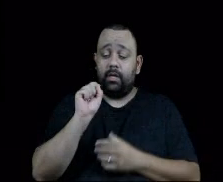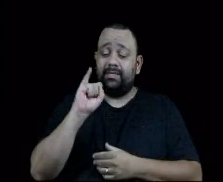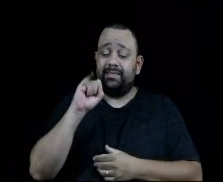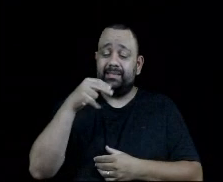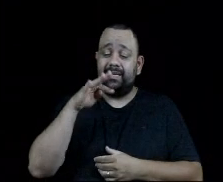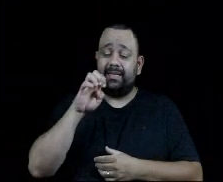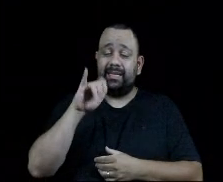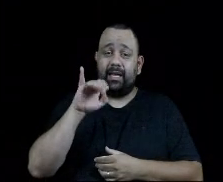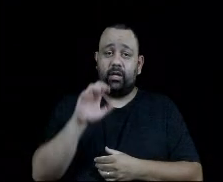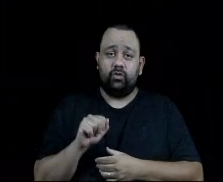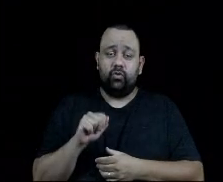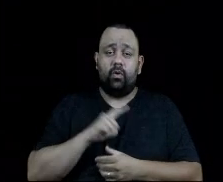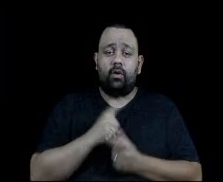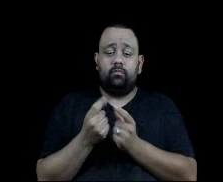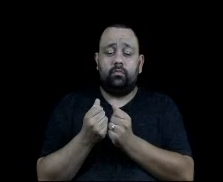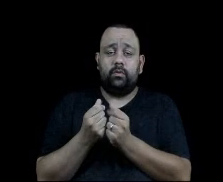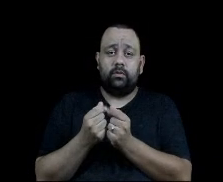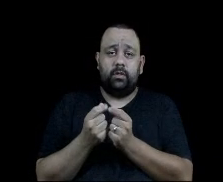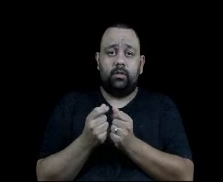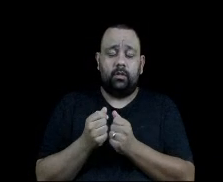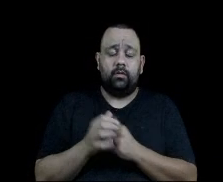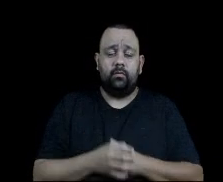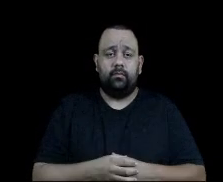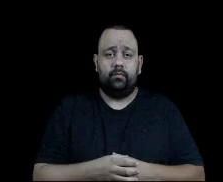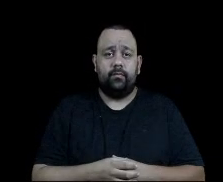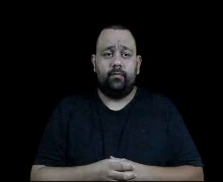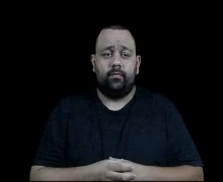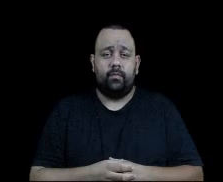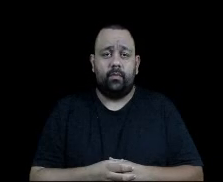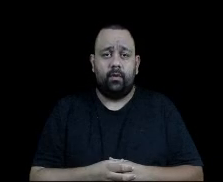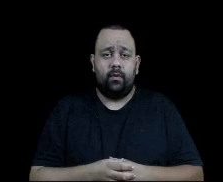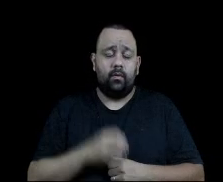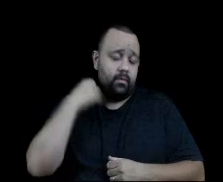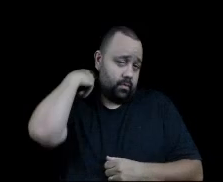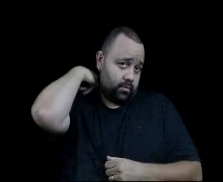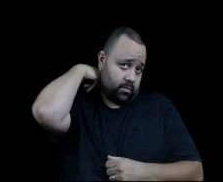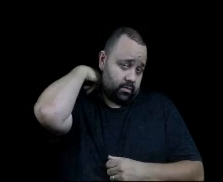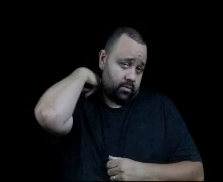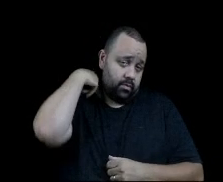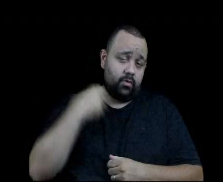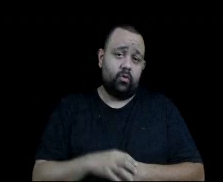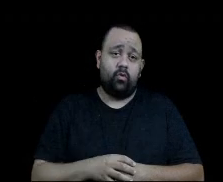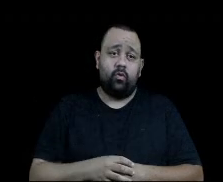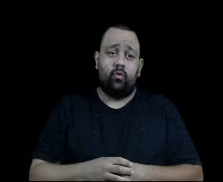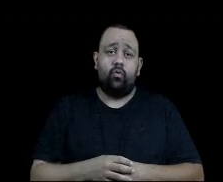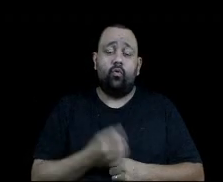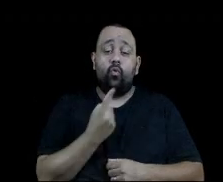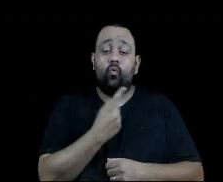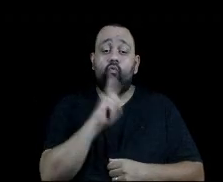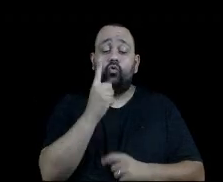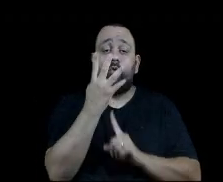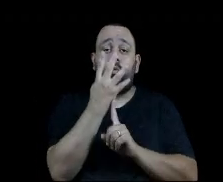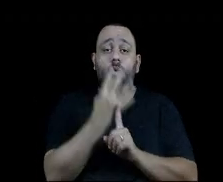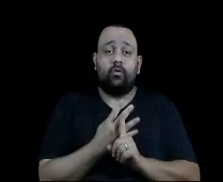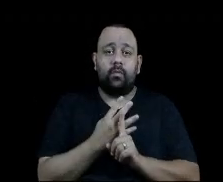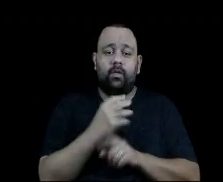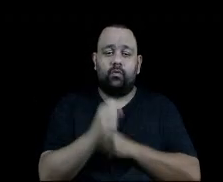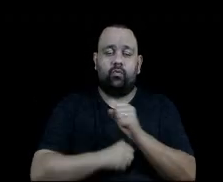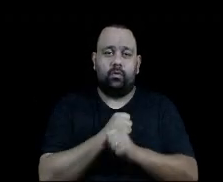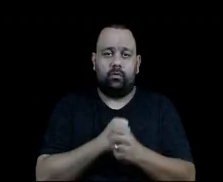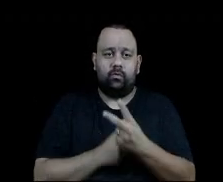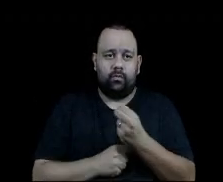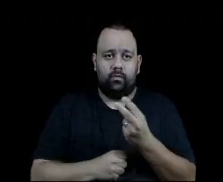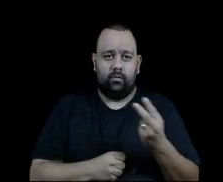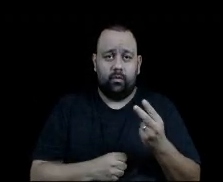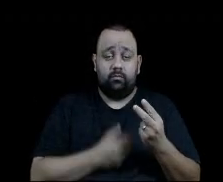começar com o comparativo sintético de receita do terceiro quadrimestre. E também com o acumulado, como eu falei,